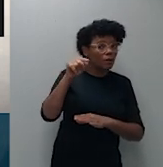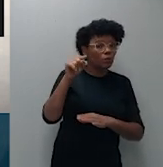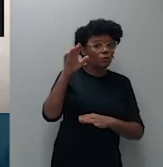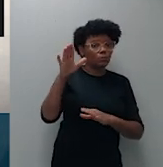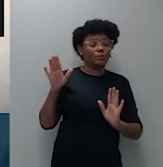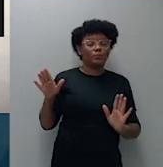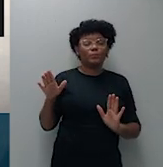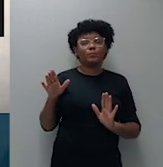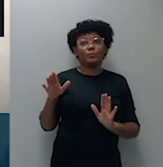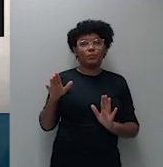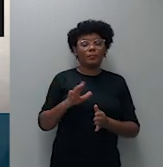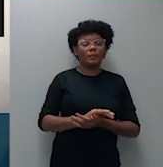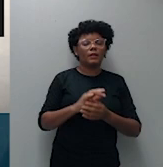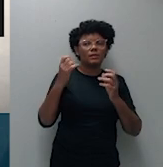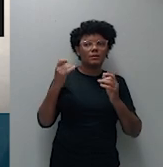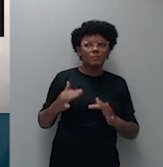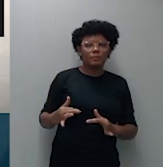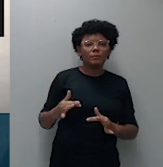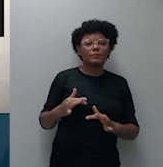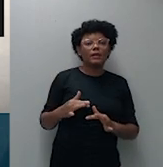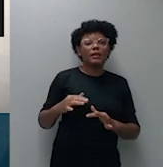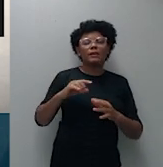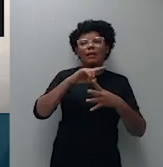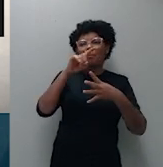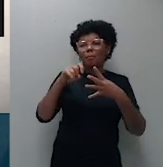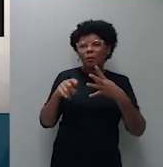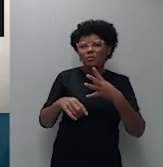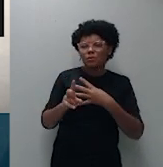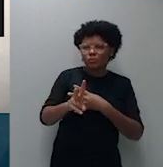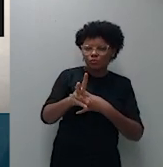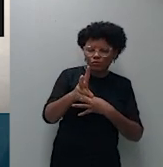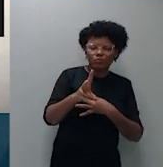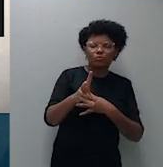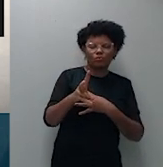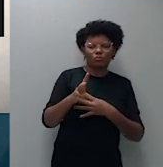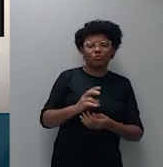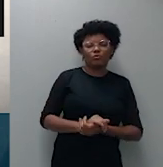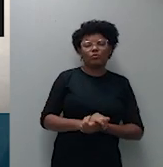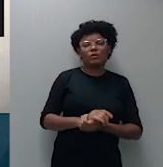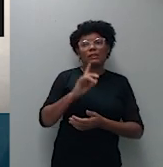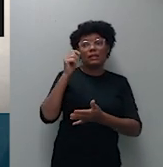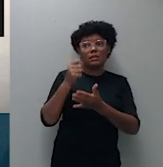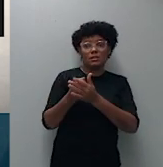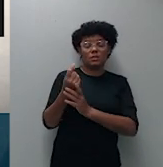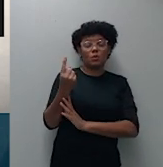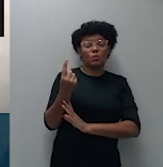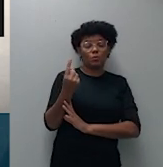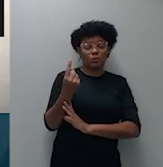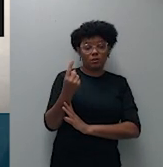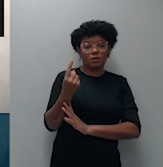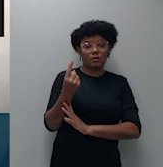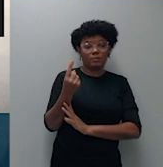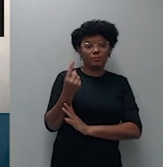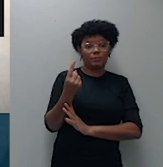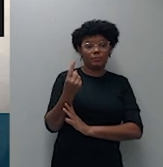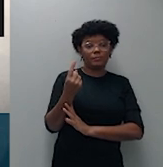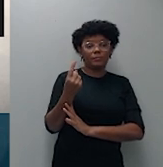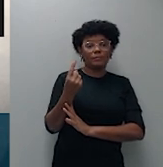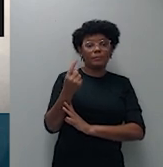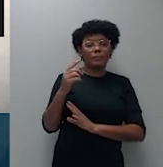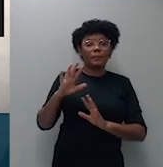elevados os honorários ele disse o seguinte excelência na hipótese de manutenção da decisão monocrática